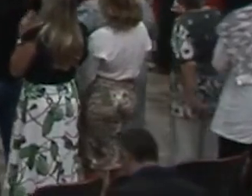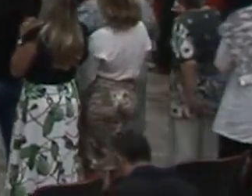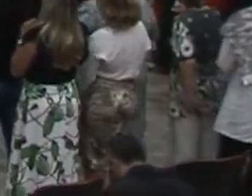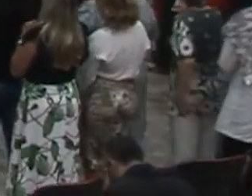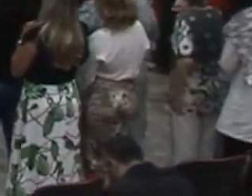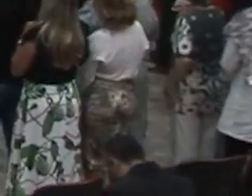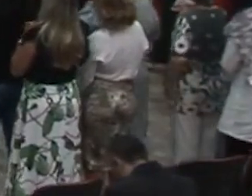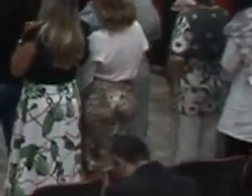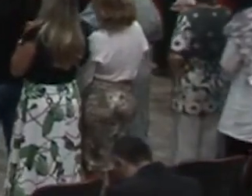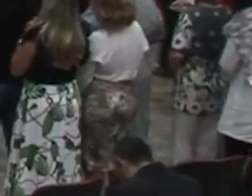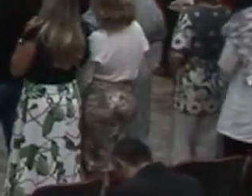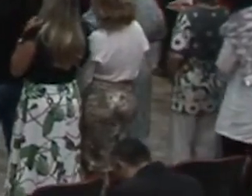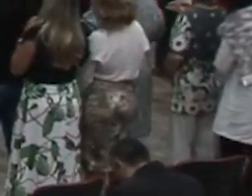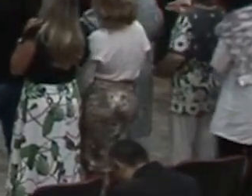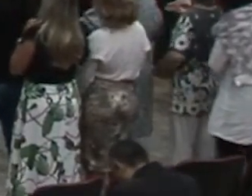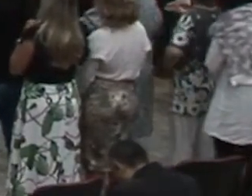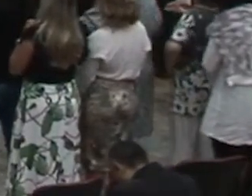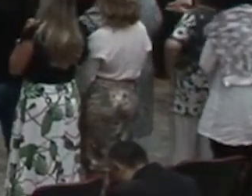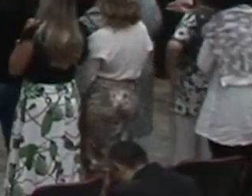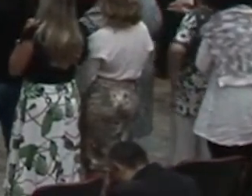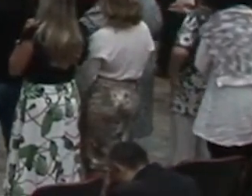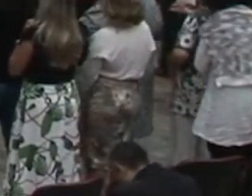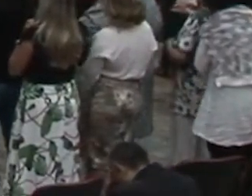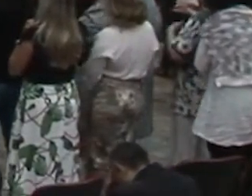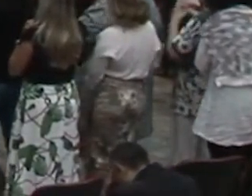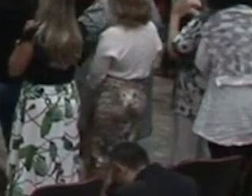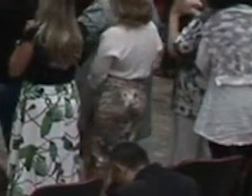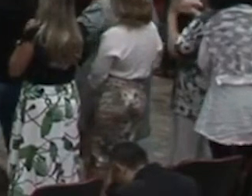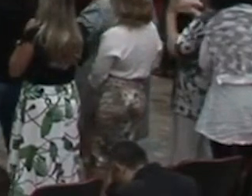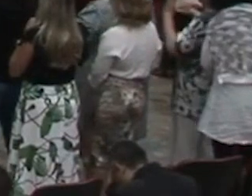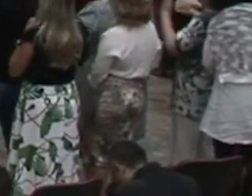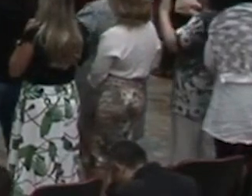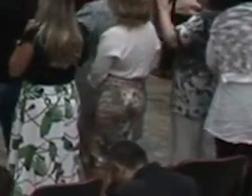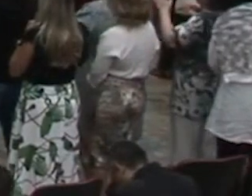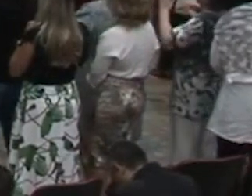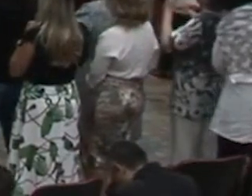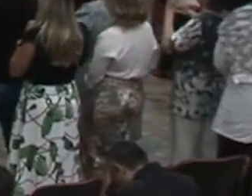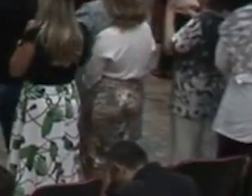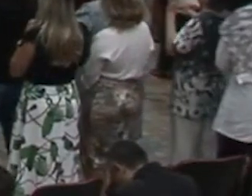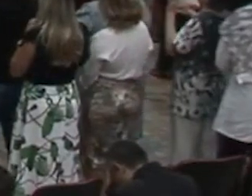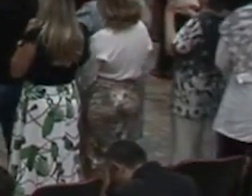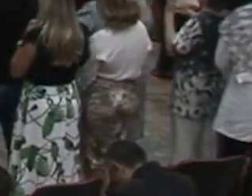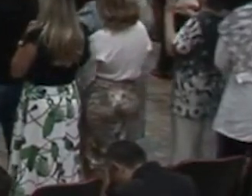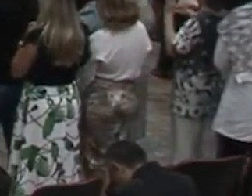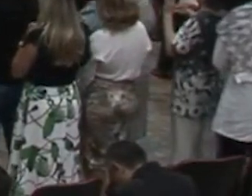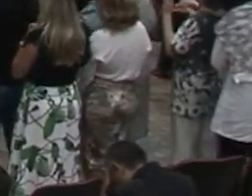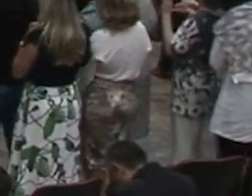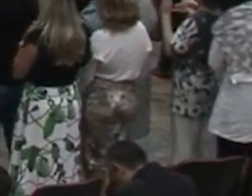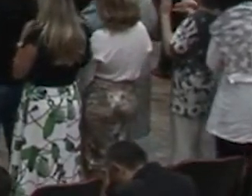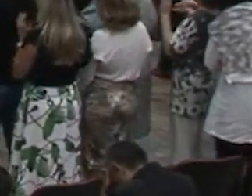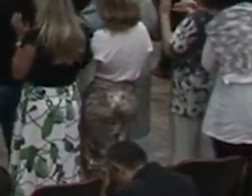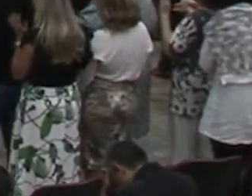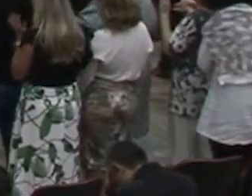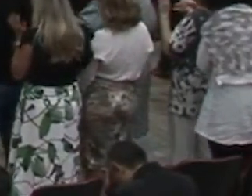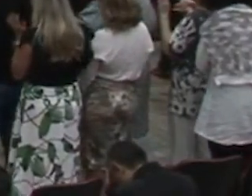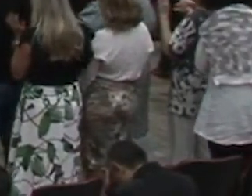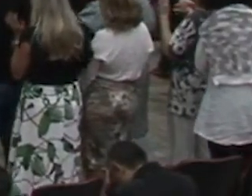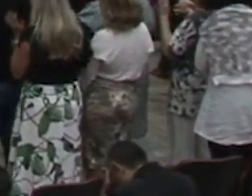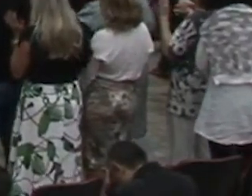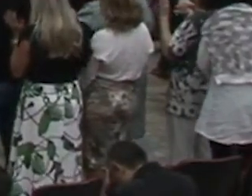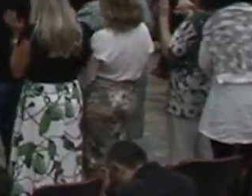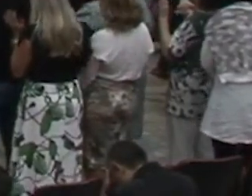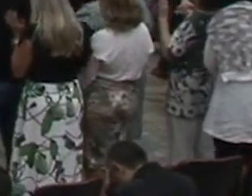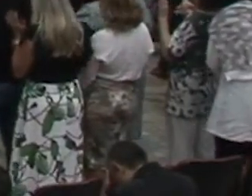Simone Espírito Santo vai te encher agora espírito santo vai te renovar agora e muitas de vocês